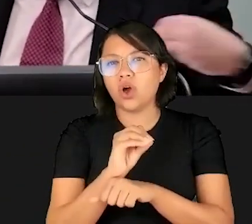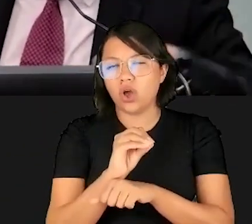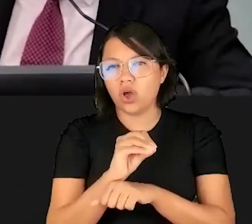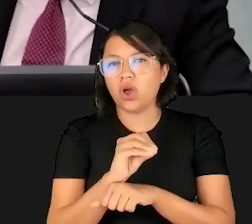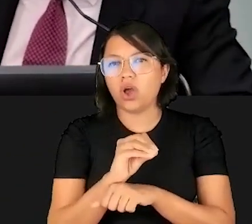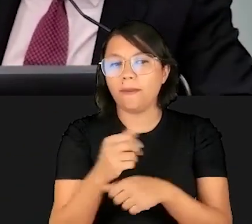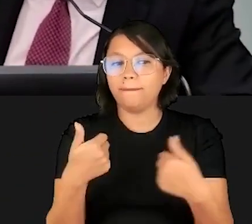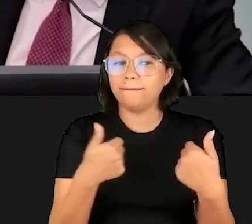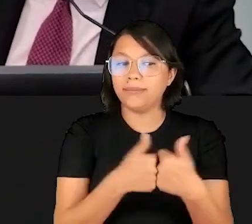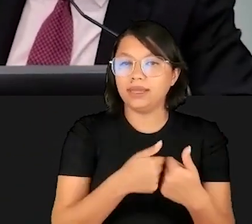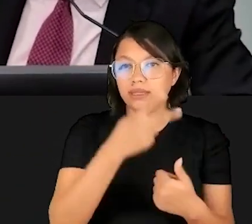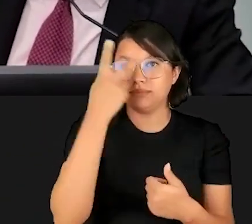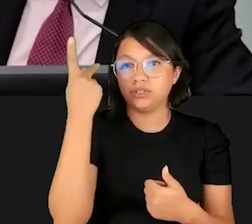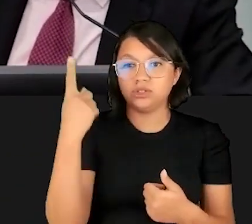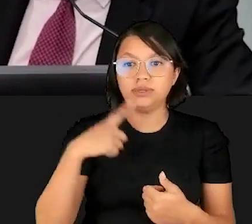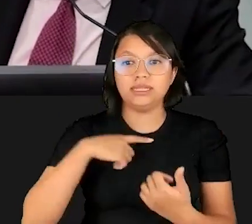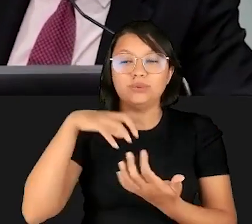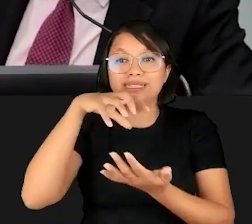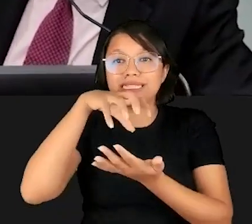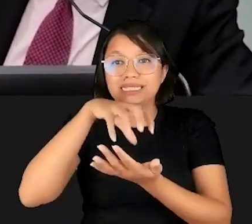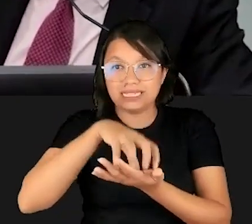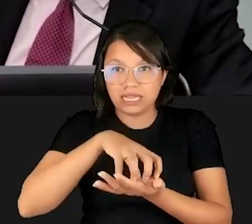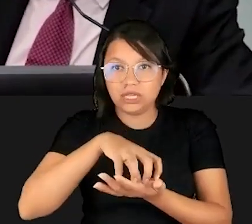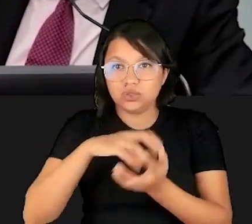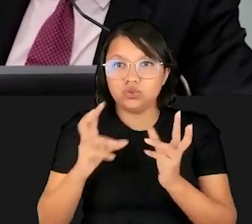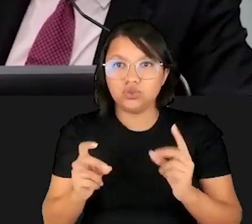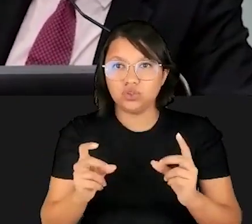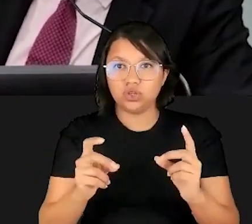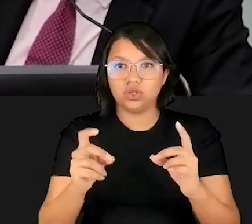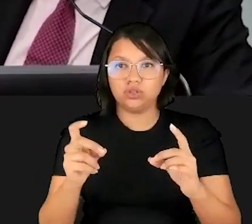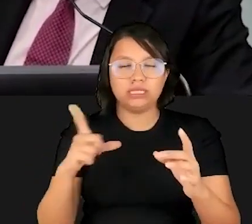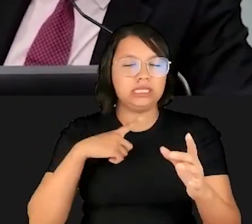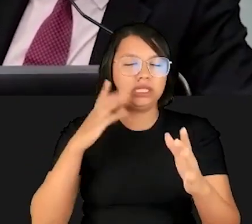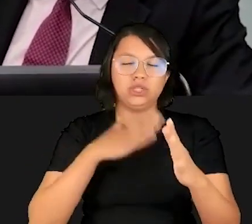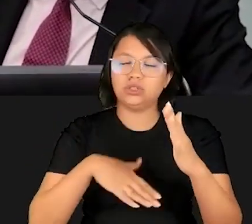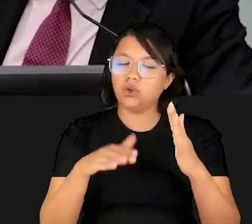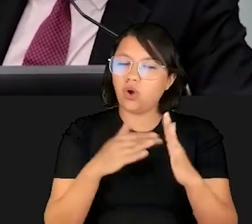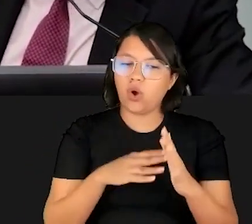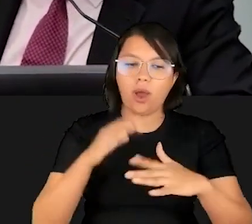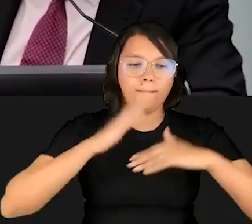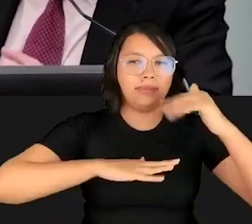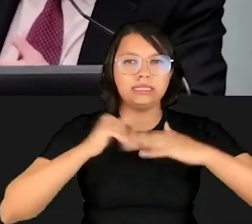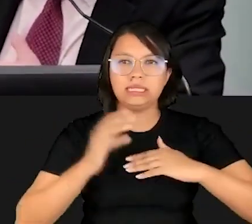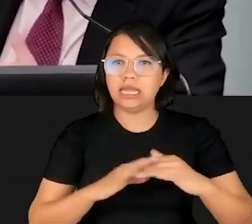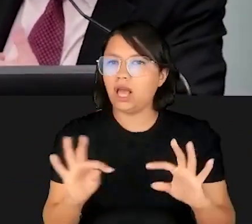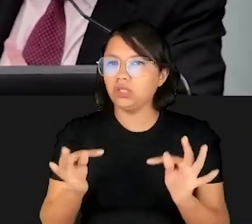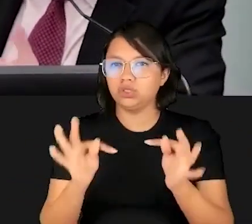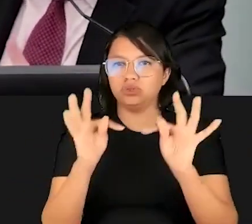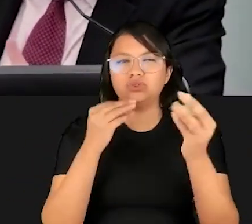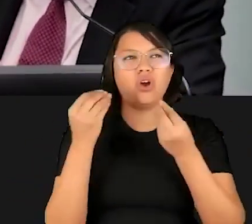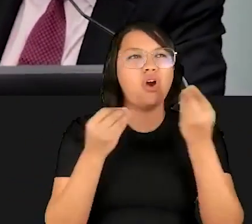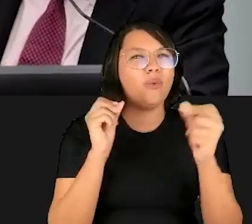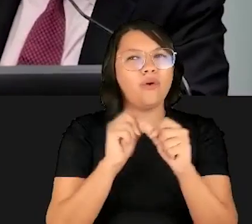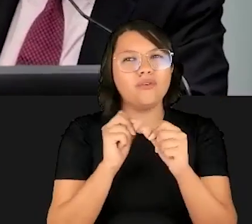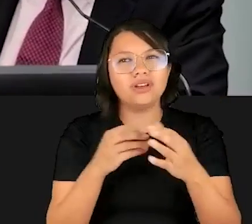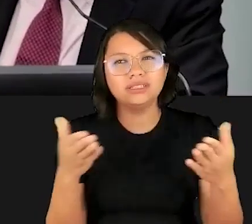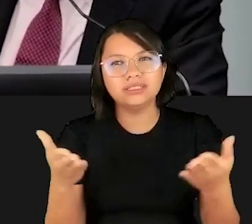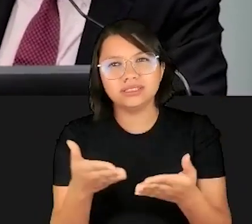próximo do indivíduo e você ter o centro de câncer com todas as especialidades e com toda a tecnologia. Como é que você faz com que